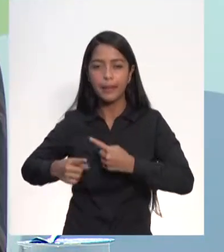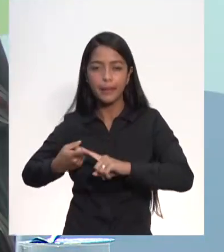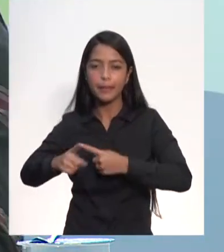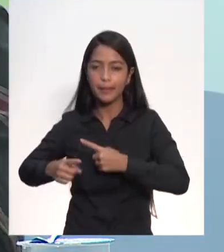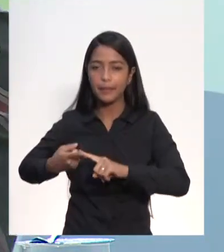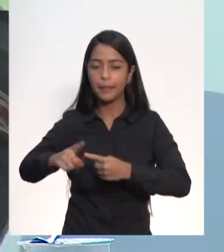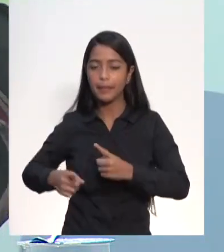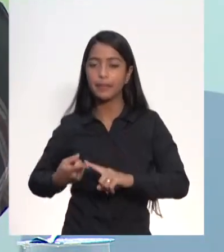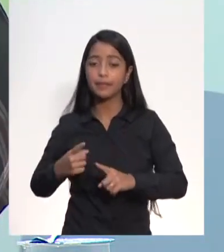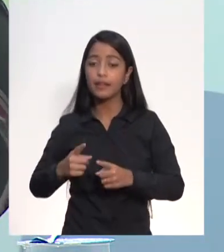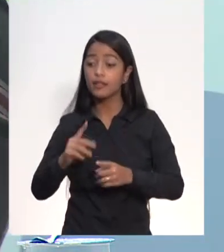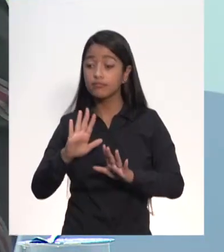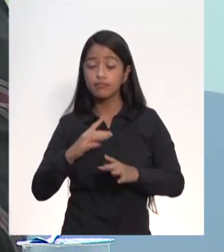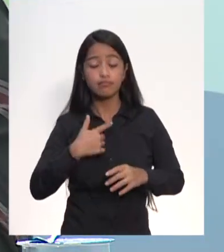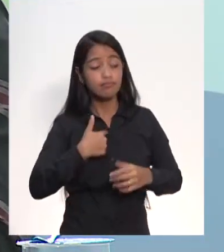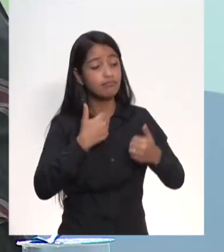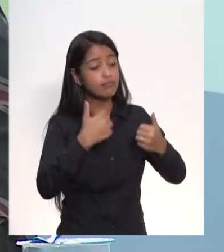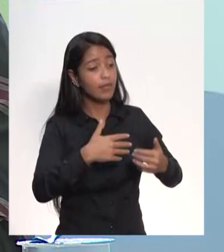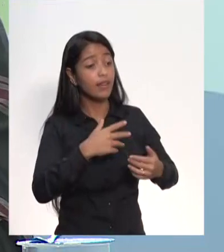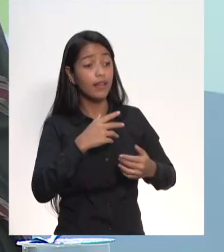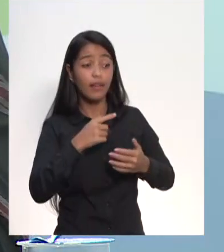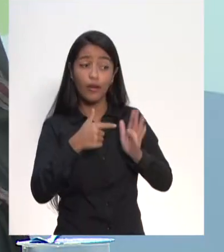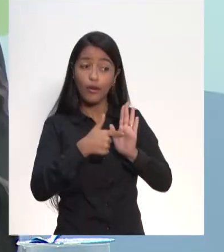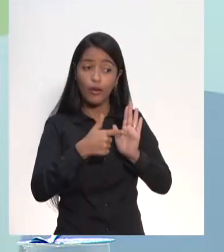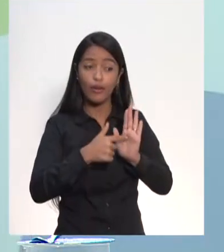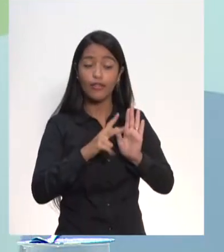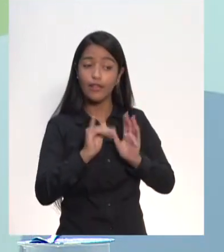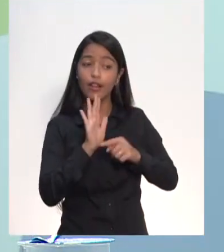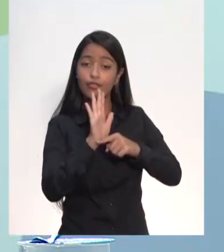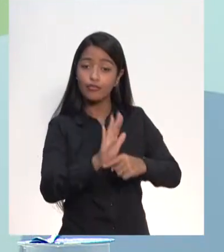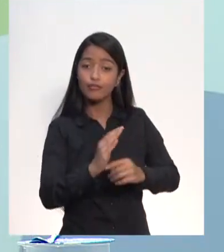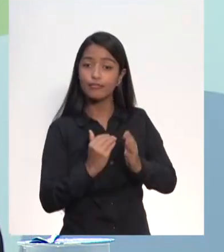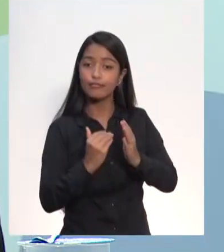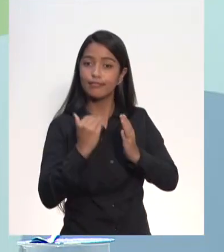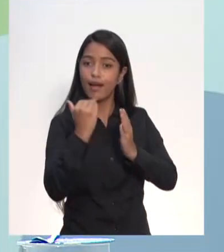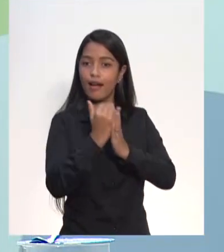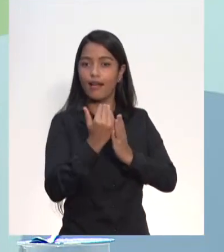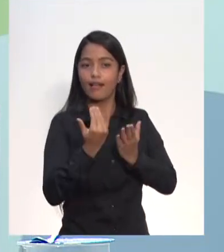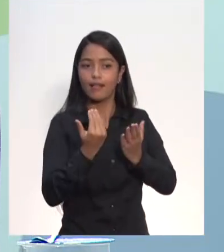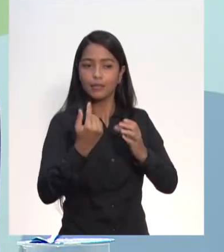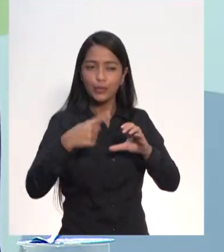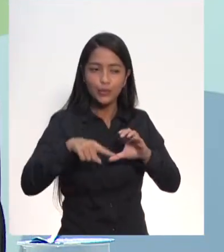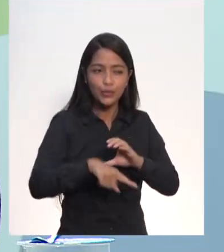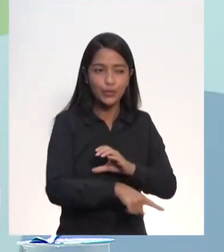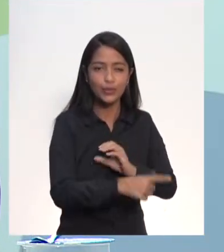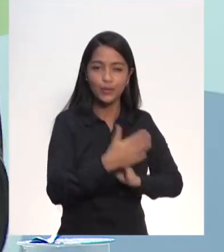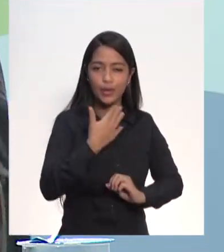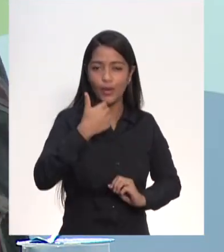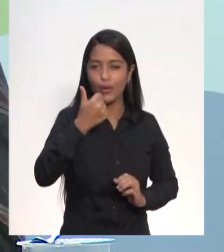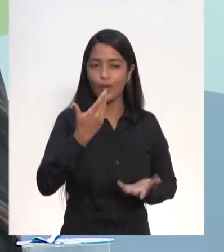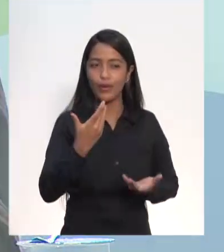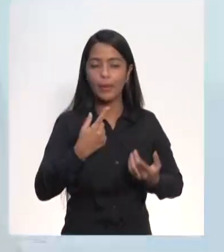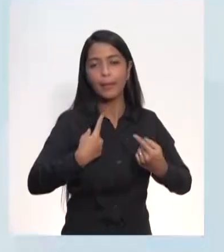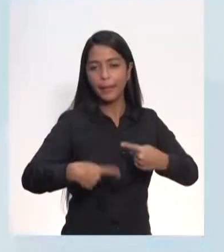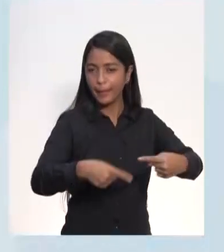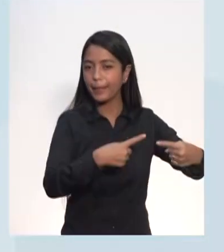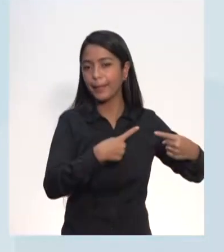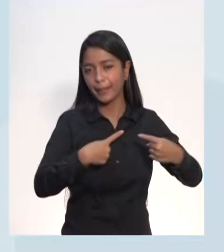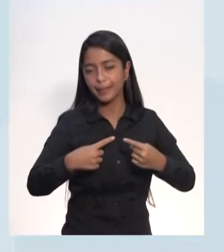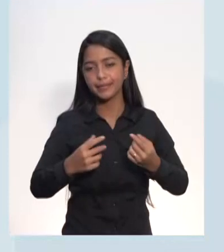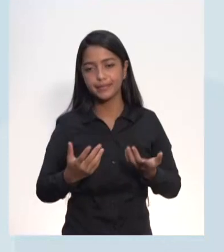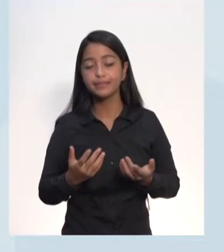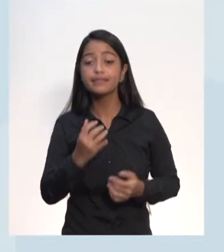mais aprofundadamente, né? Então, aqui no caso de um exemplo de matemática dos anos